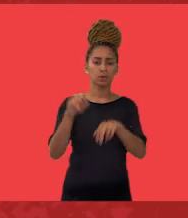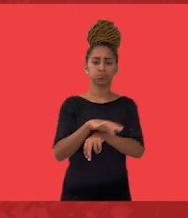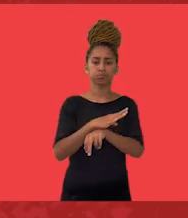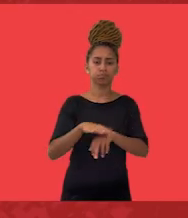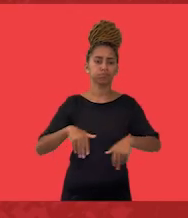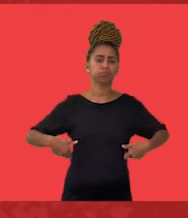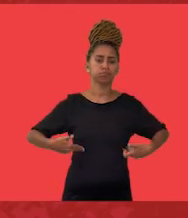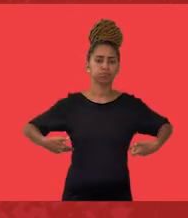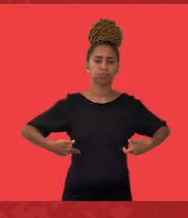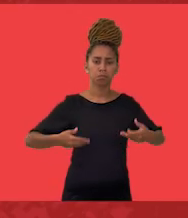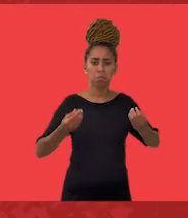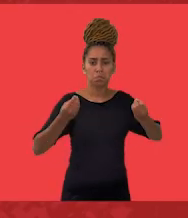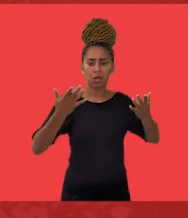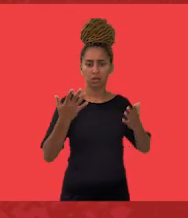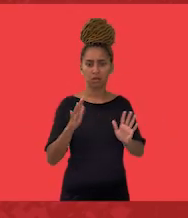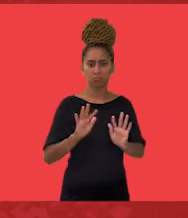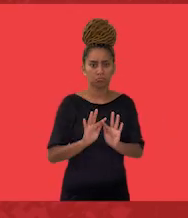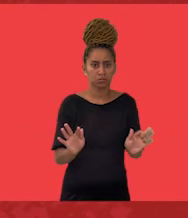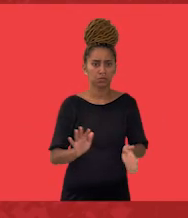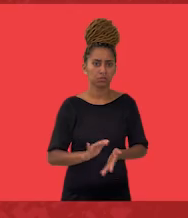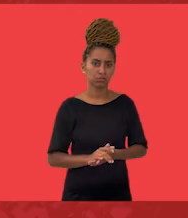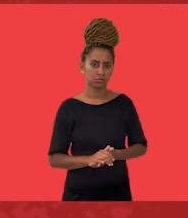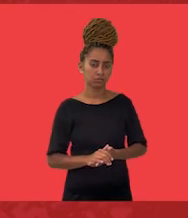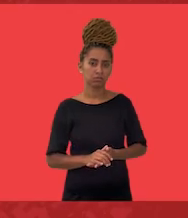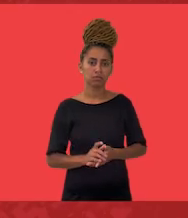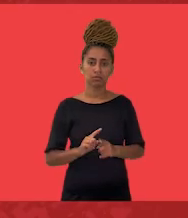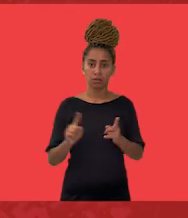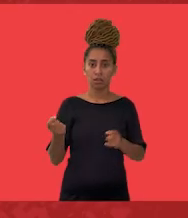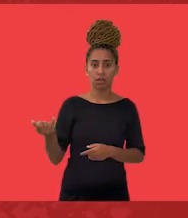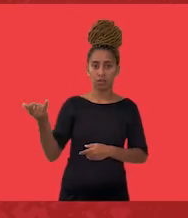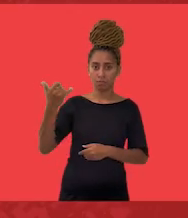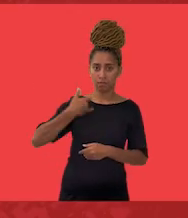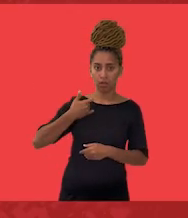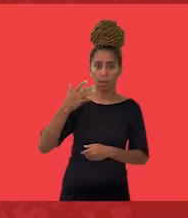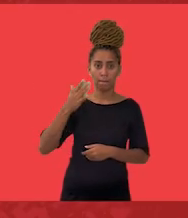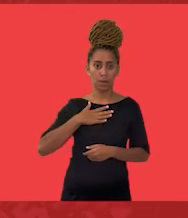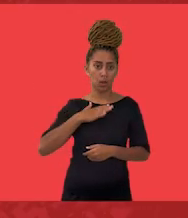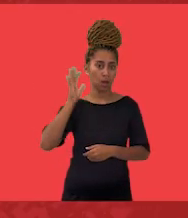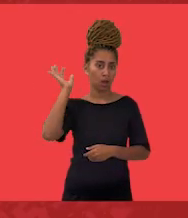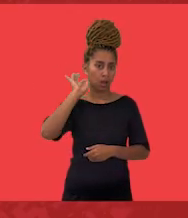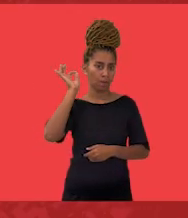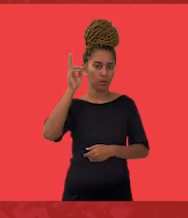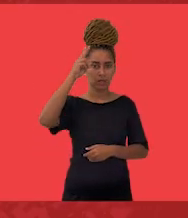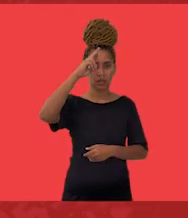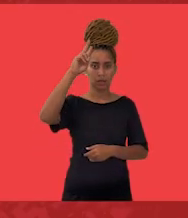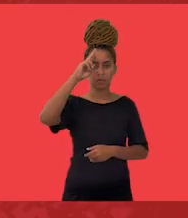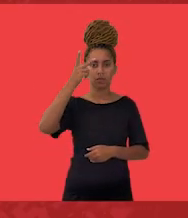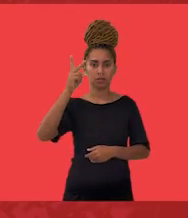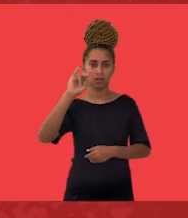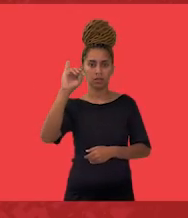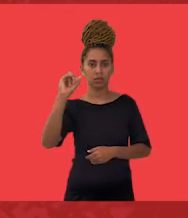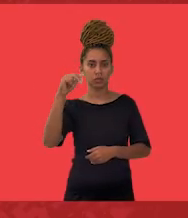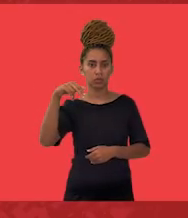aparelho gradiente preto dos que juntavam as novas e velhas tecnologias da época. Havia